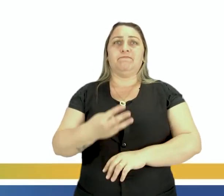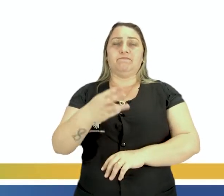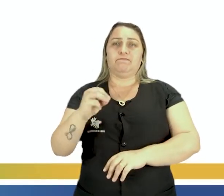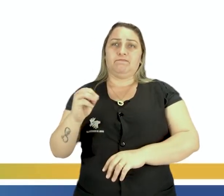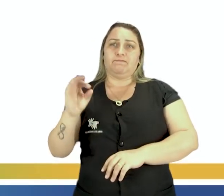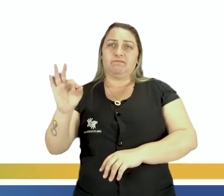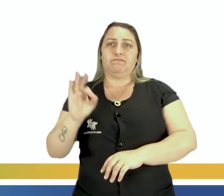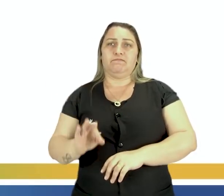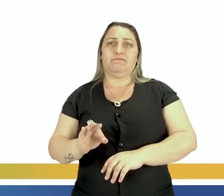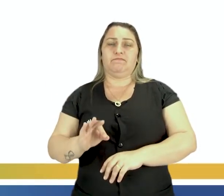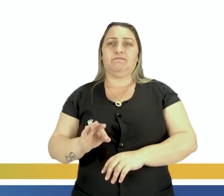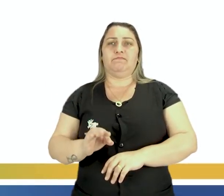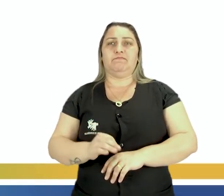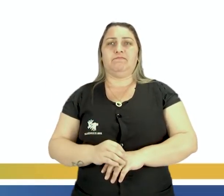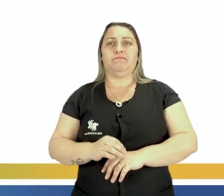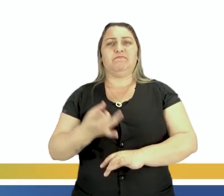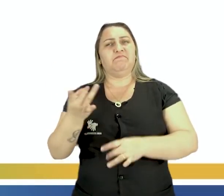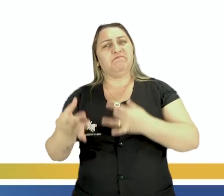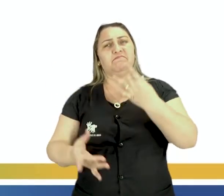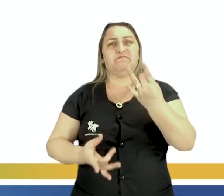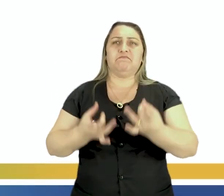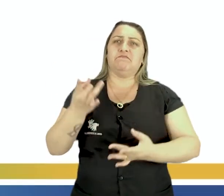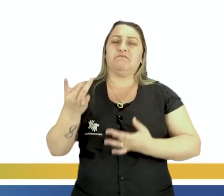Occasionally, ocasionalmente.